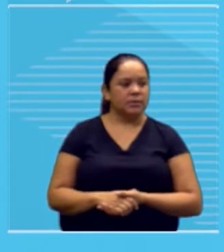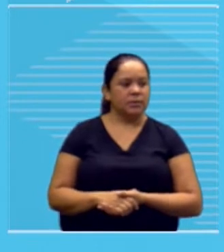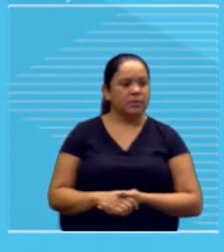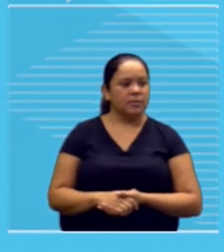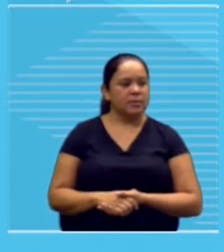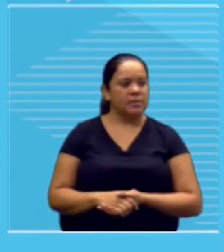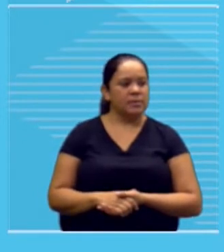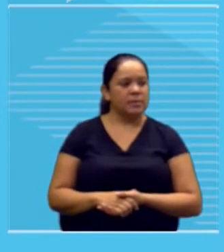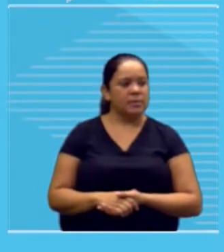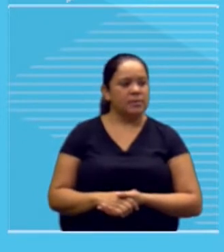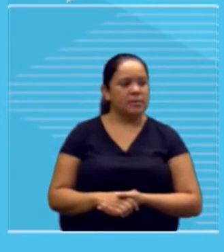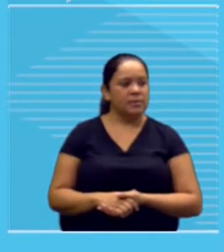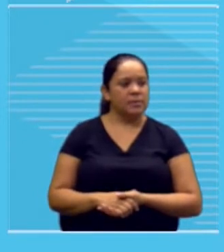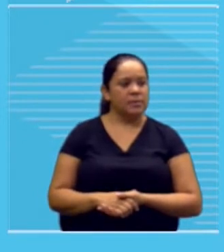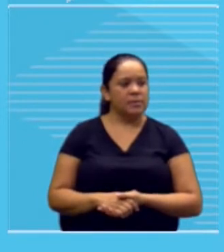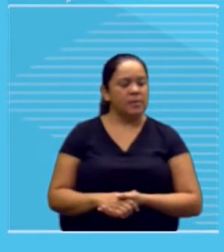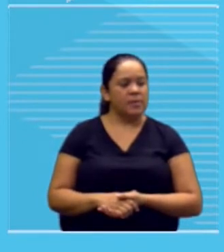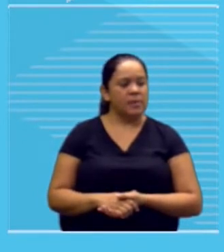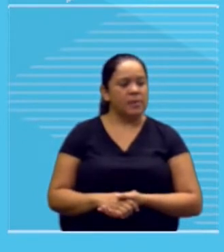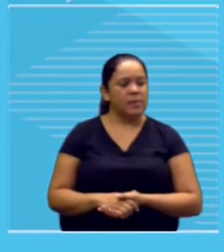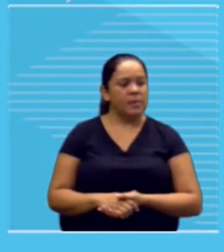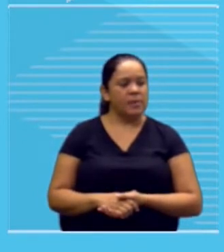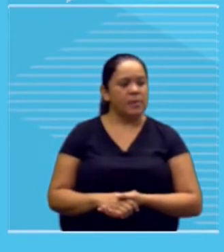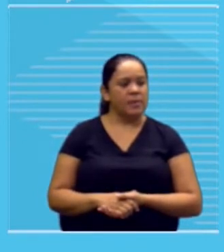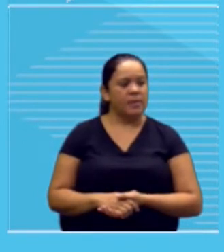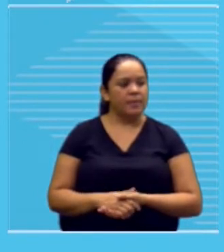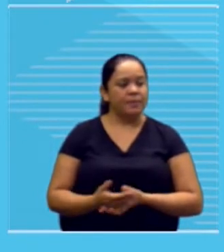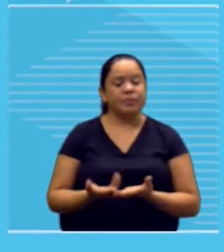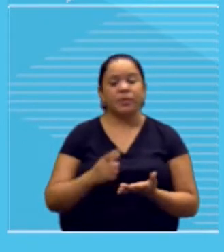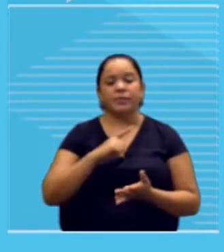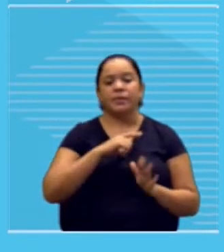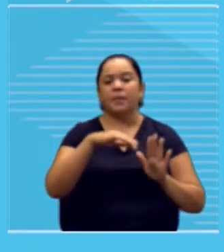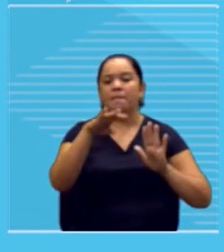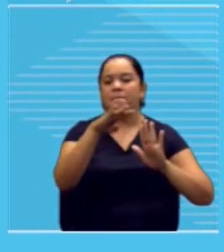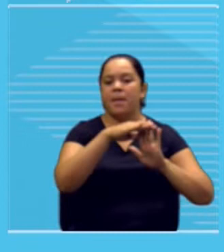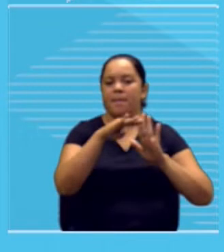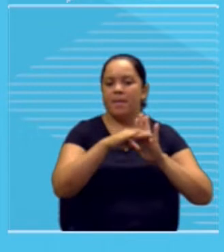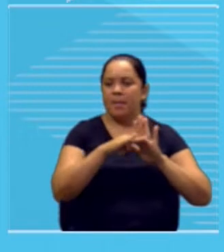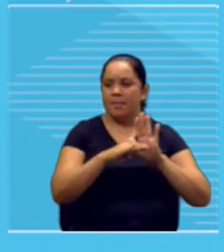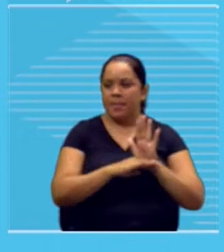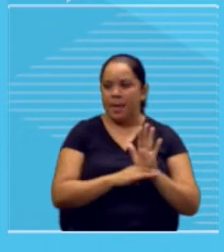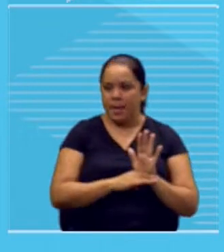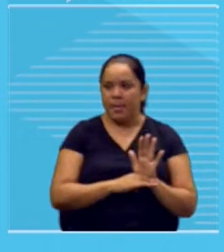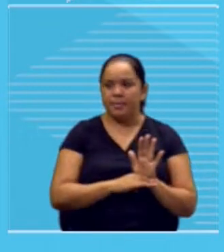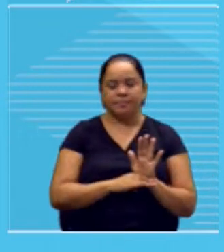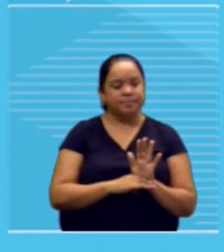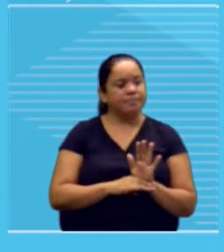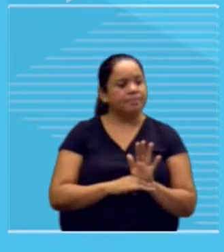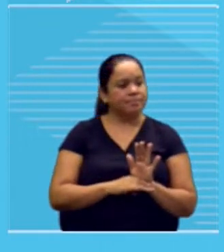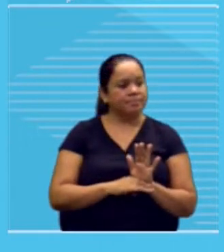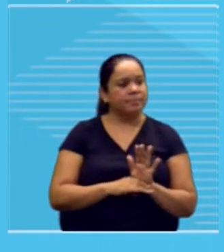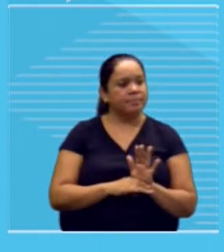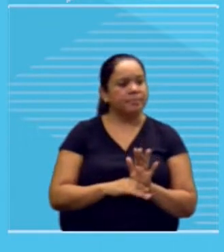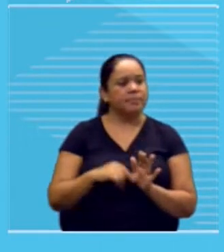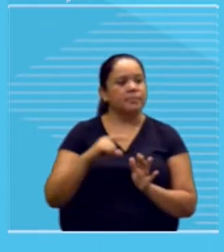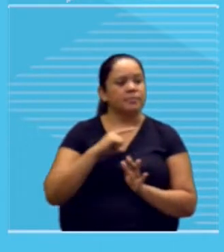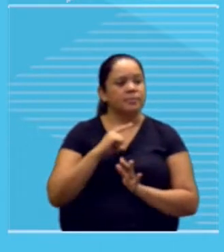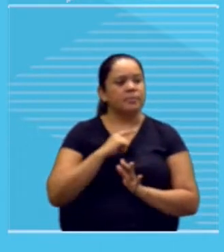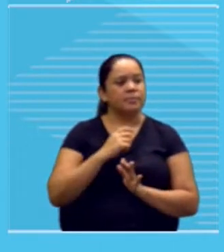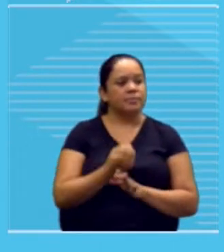primeiramente os ingredientes formato de lista né gente e o formato de lista você percebe que tem quantidade